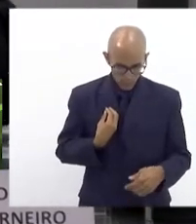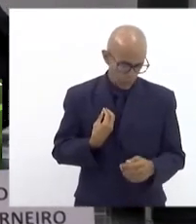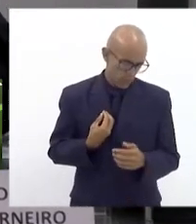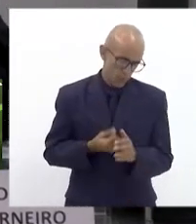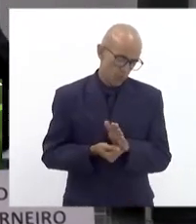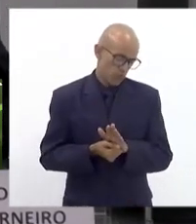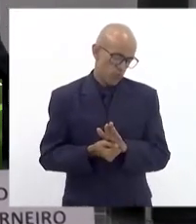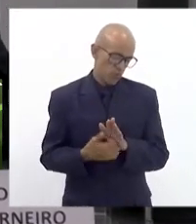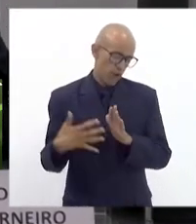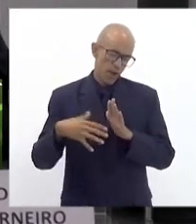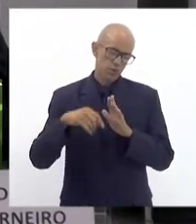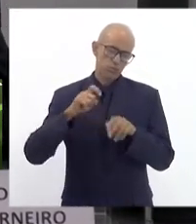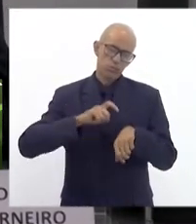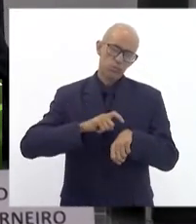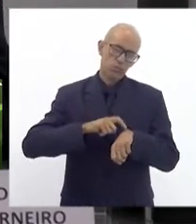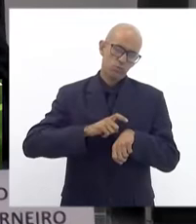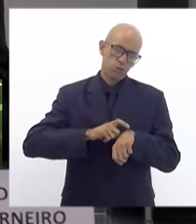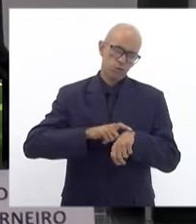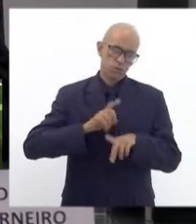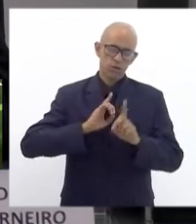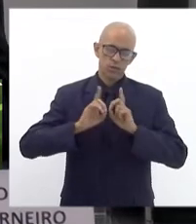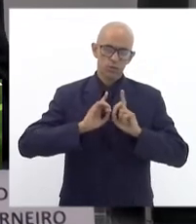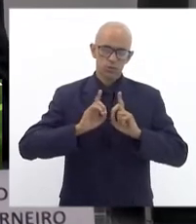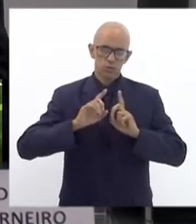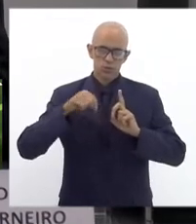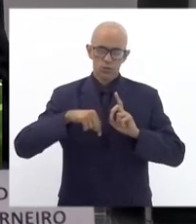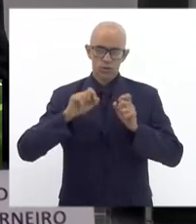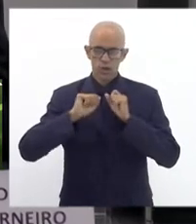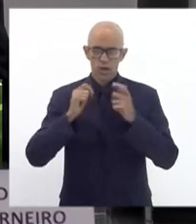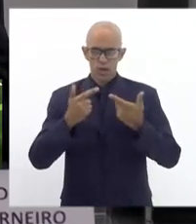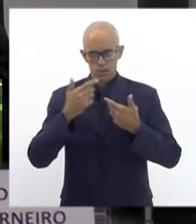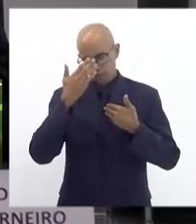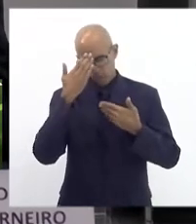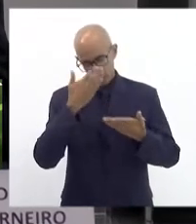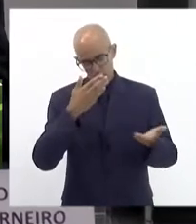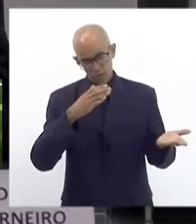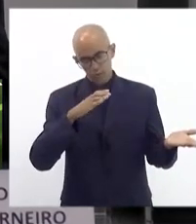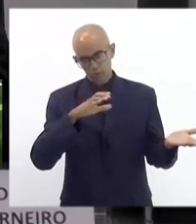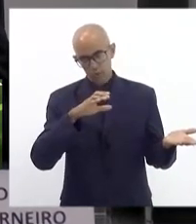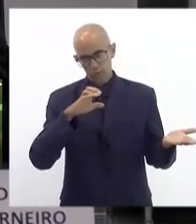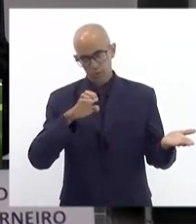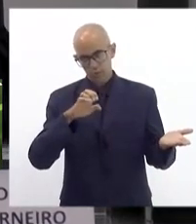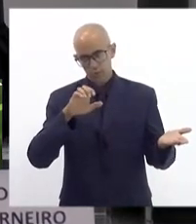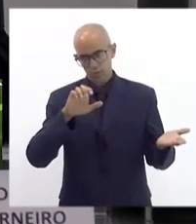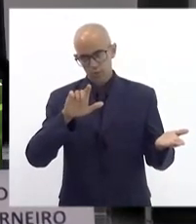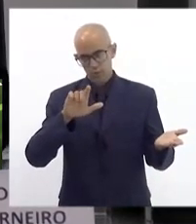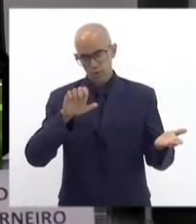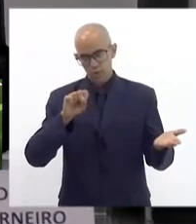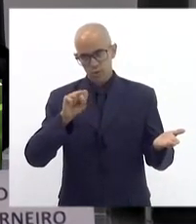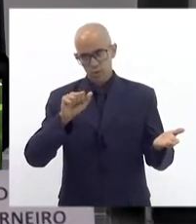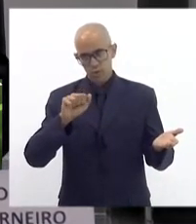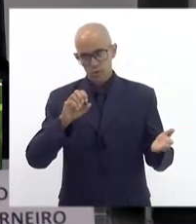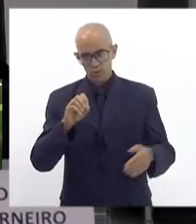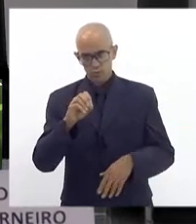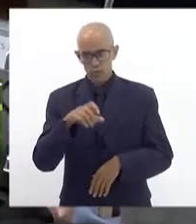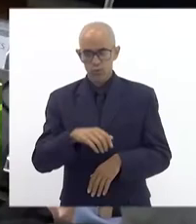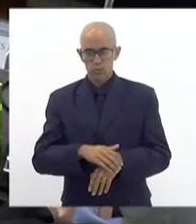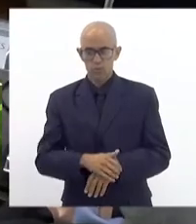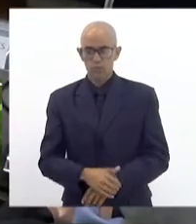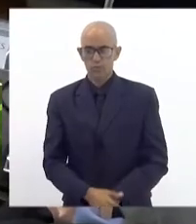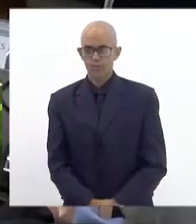etapas desta discussão aqui na LERJ. Obrigado, Celso, mais uma vez, por sua disponibilidade e por sua contribuição.